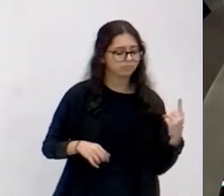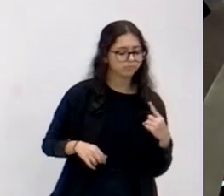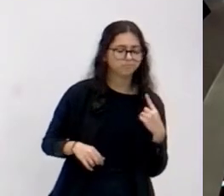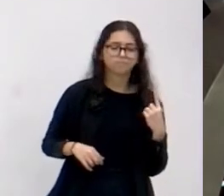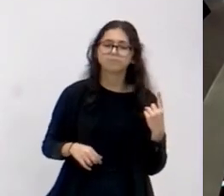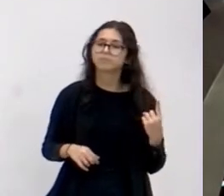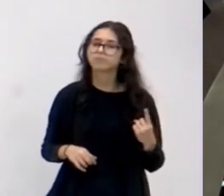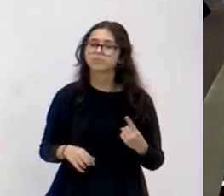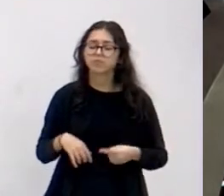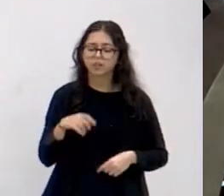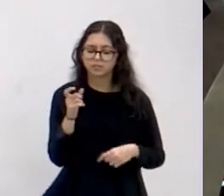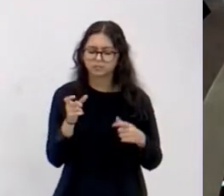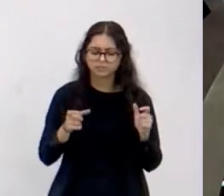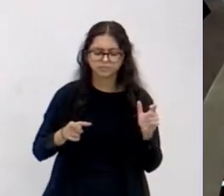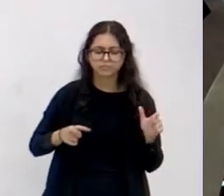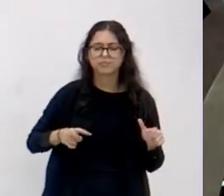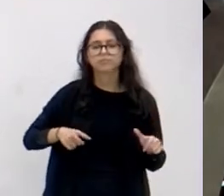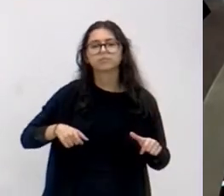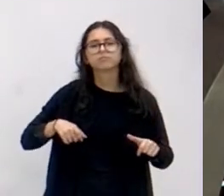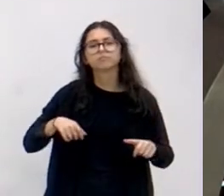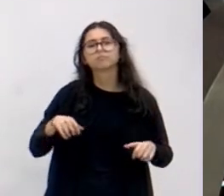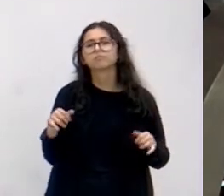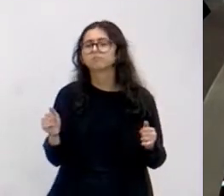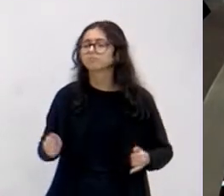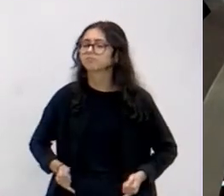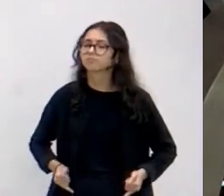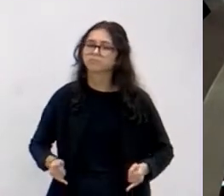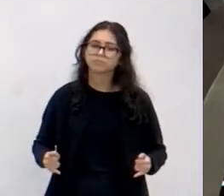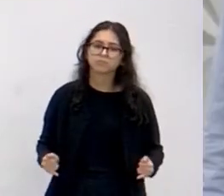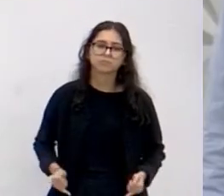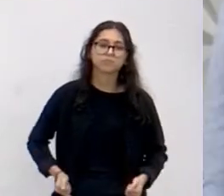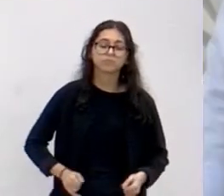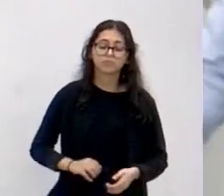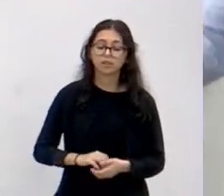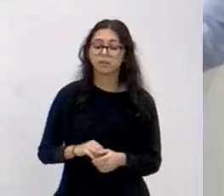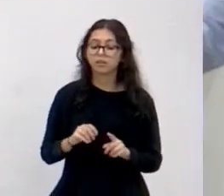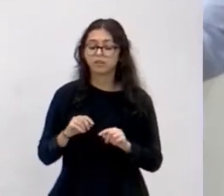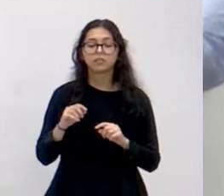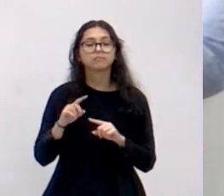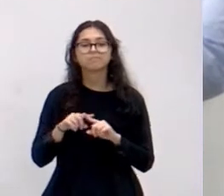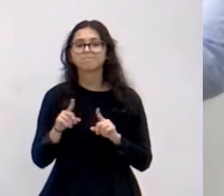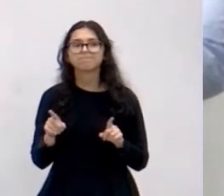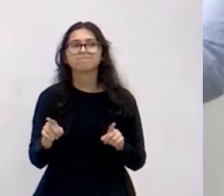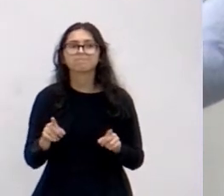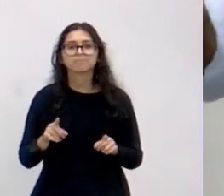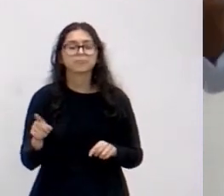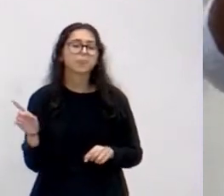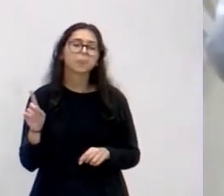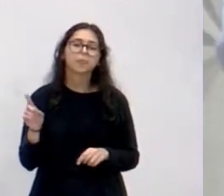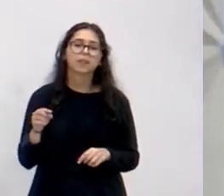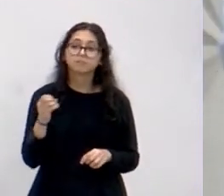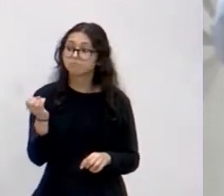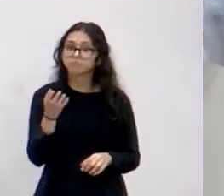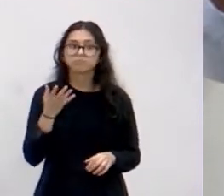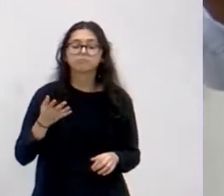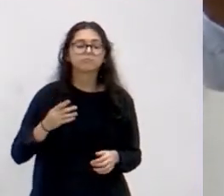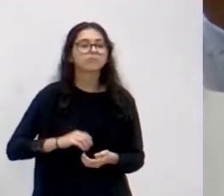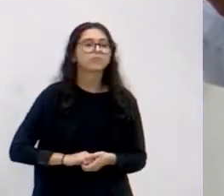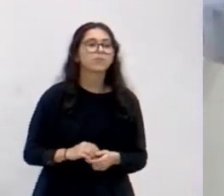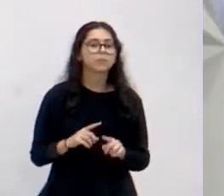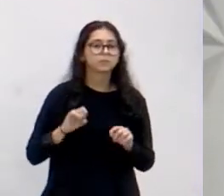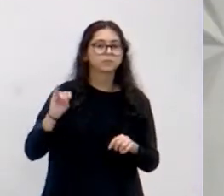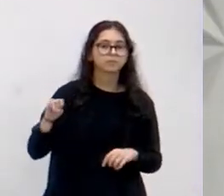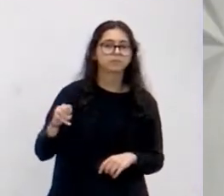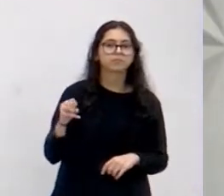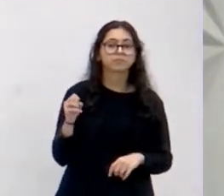de alguém que se sente desgastado e por isso não se assuste se na sua biografia se lembrar em um